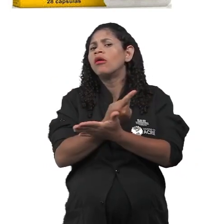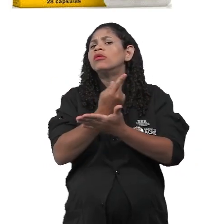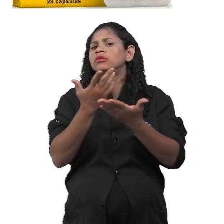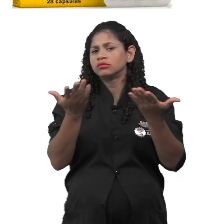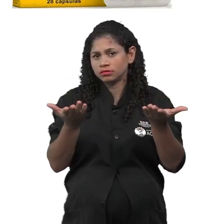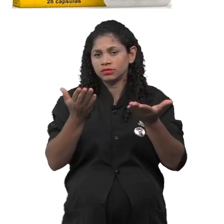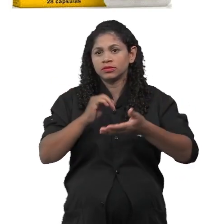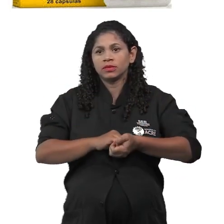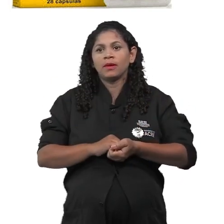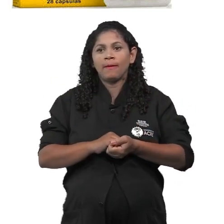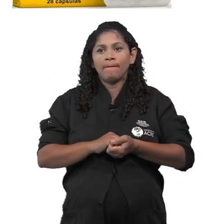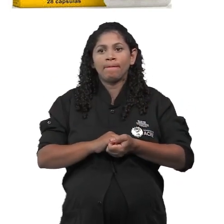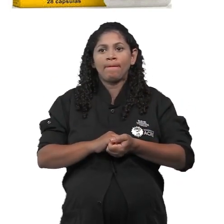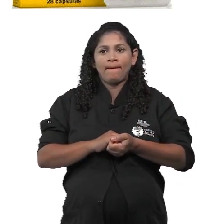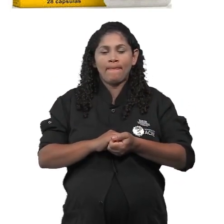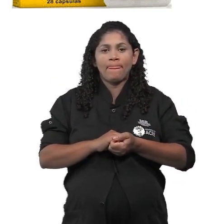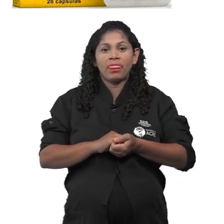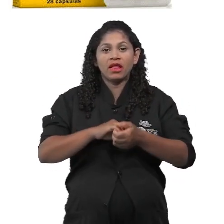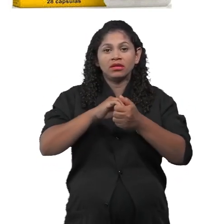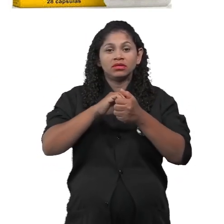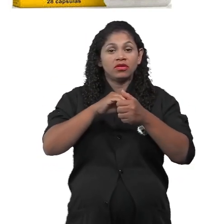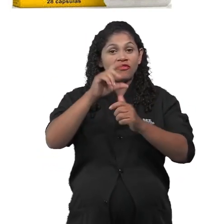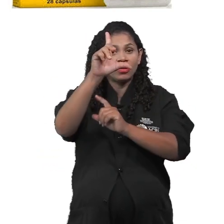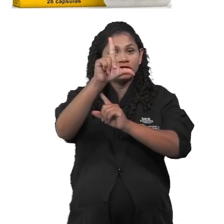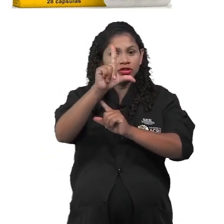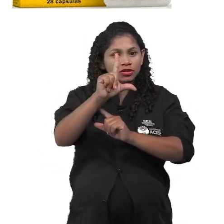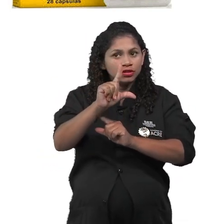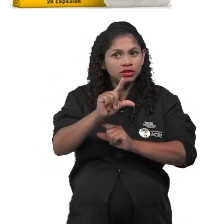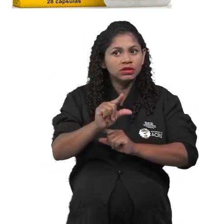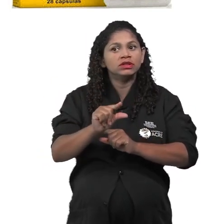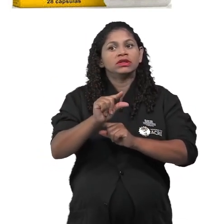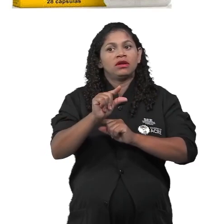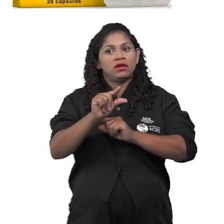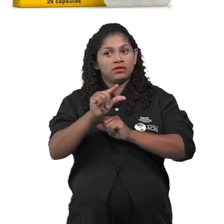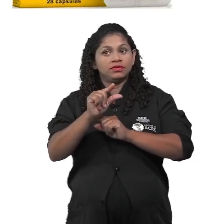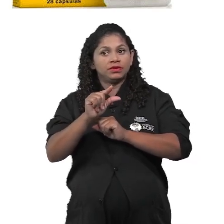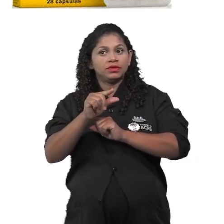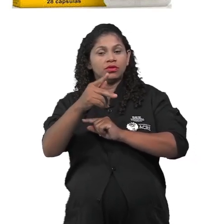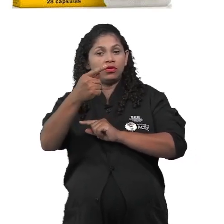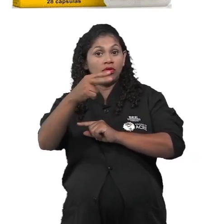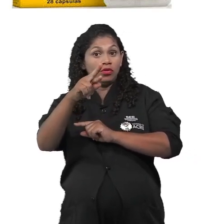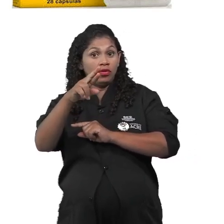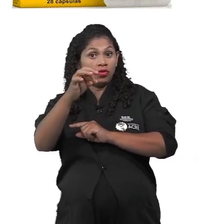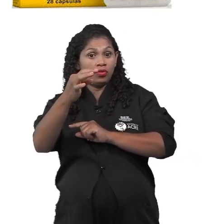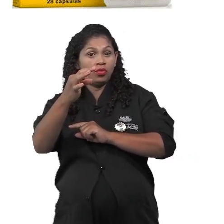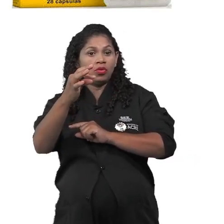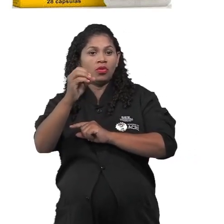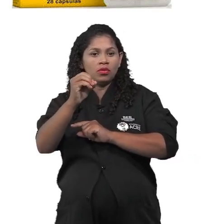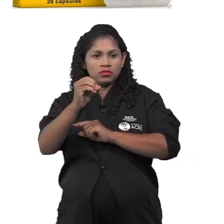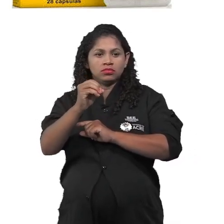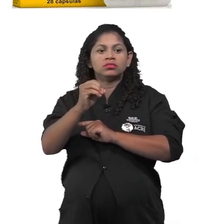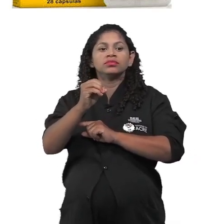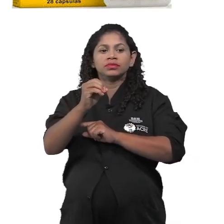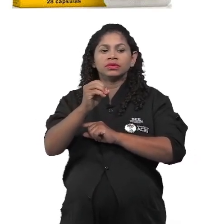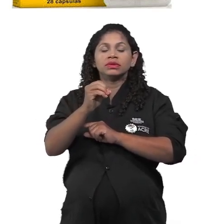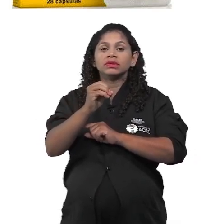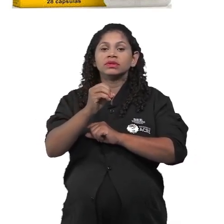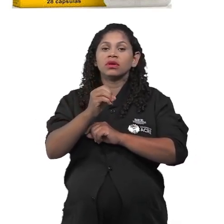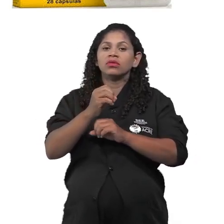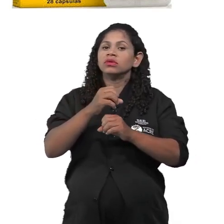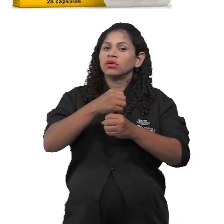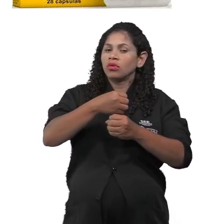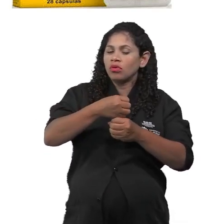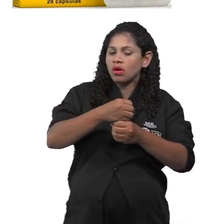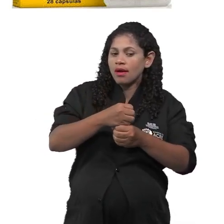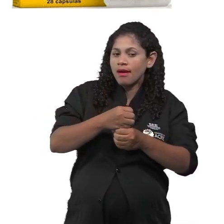vai inibir aqui as bombas de prótons. Então, aqui a gente tem a célula parietal. E essa célula